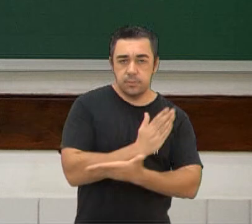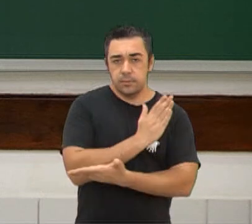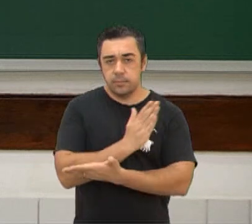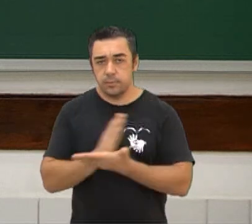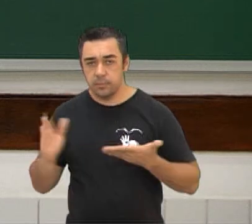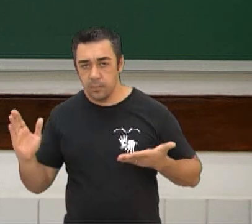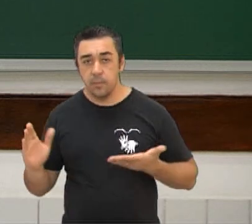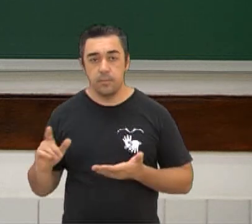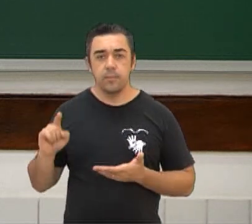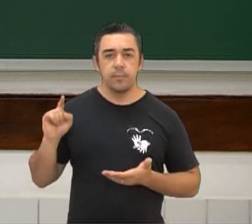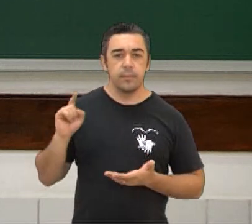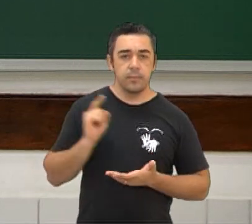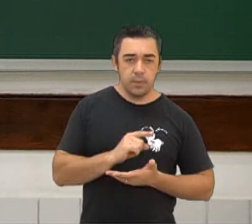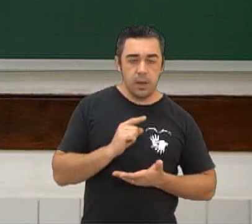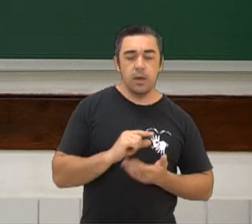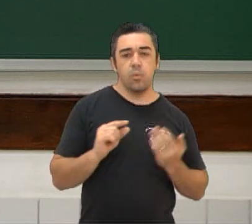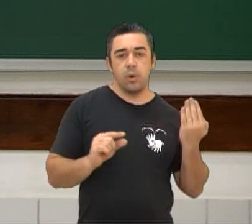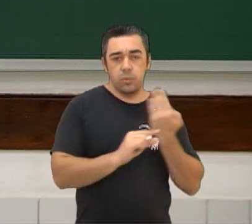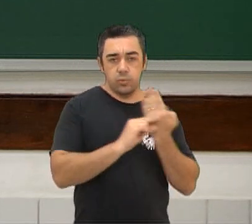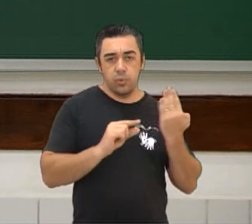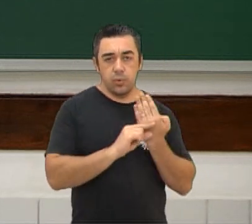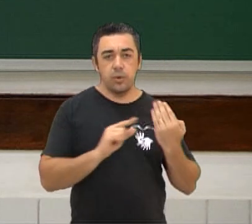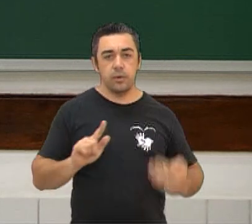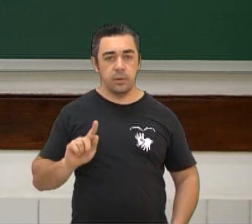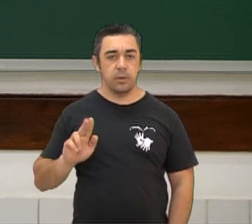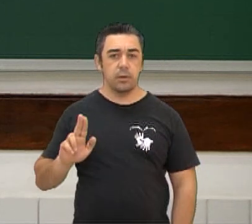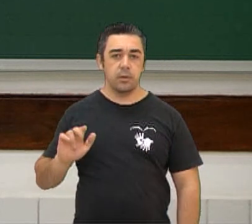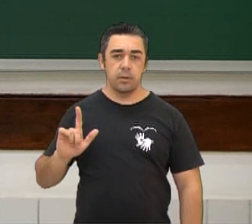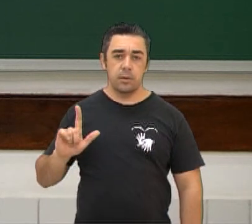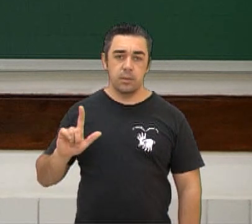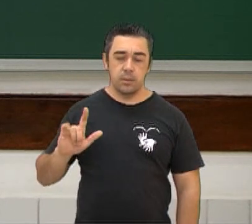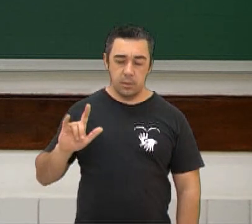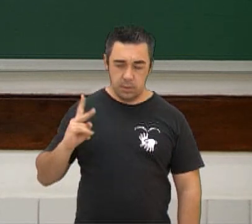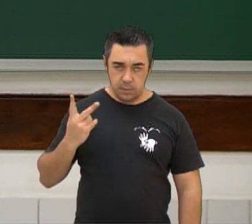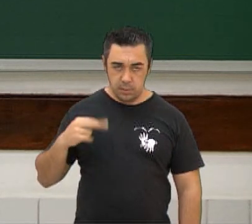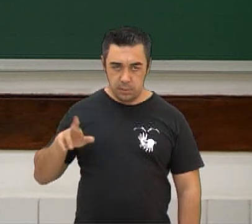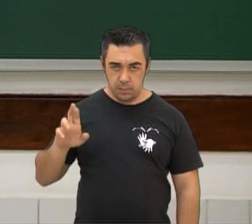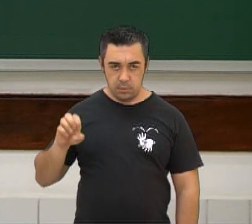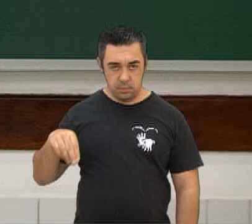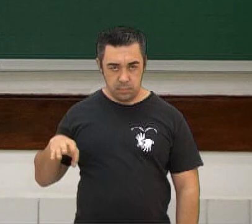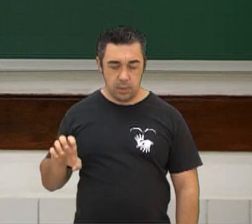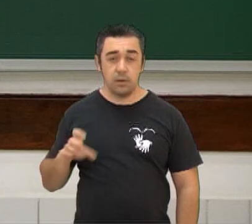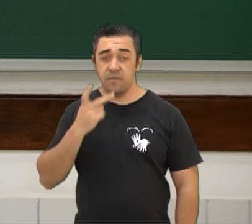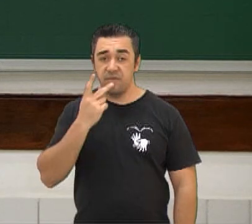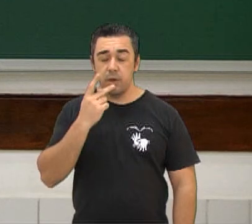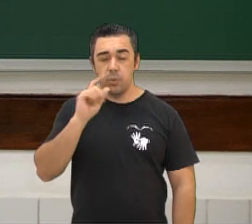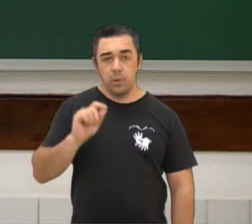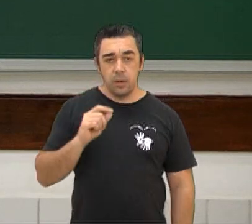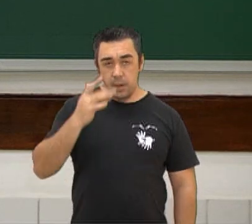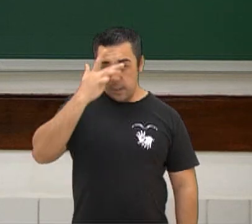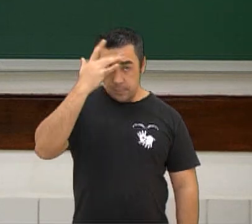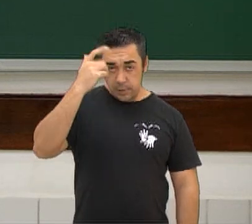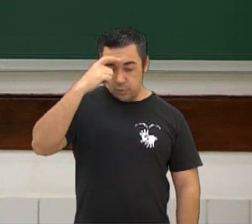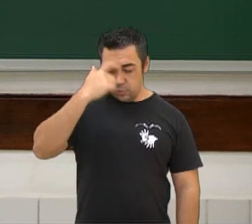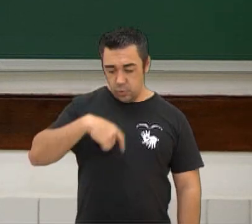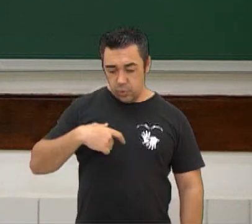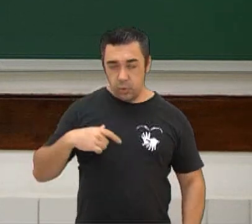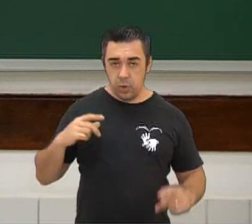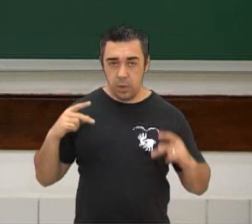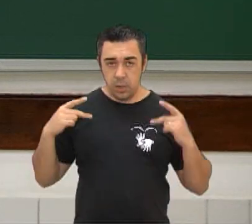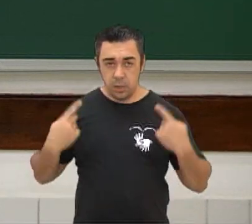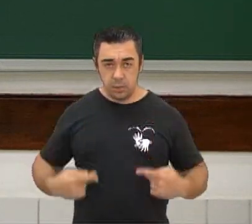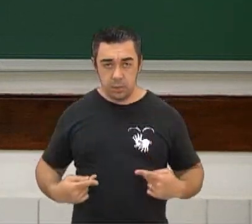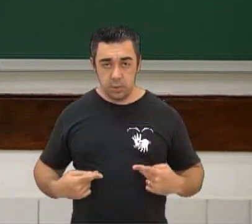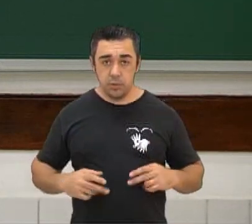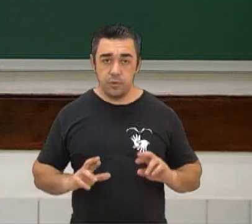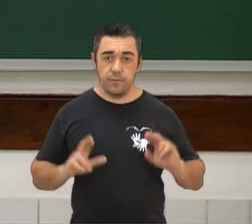próprio Guilherme de Ockham vai reforçando essa questão do indivíduo frente ao coletivo.